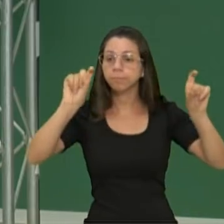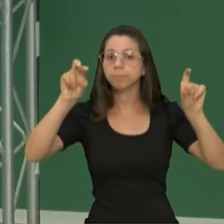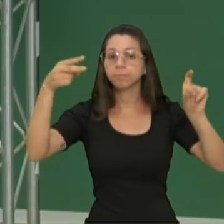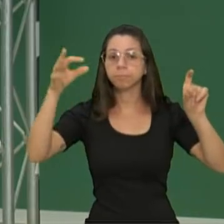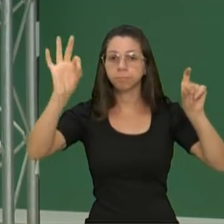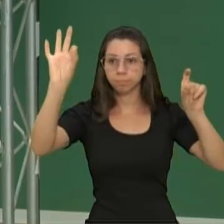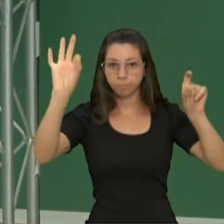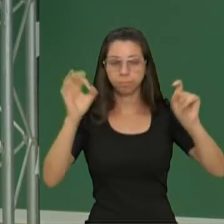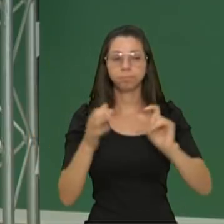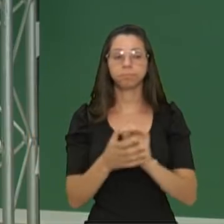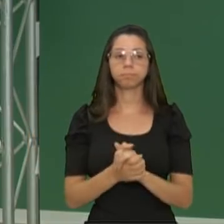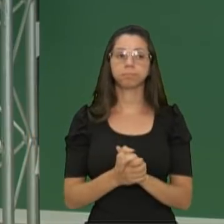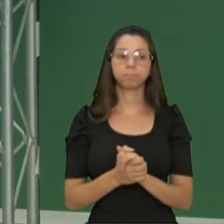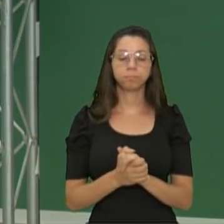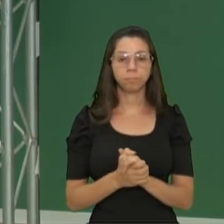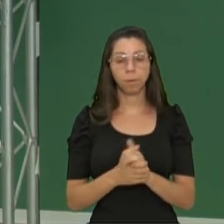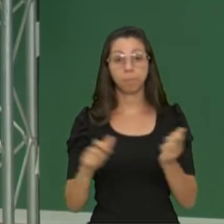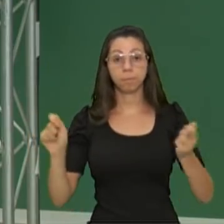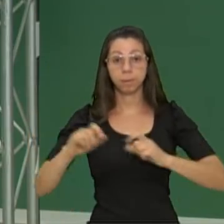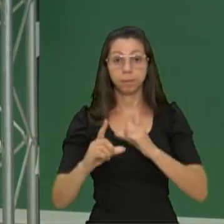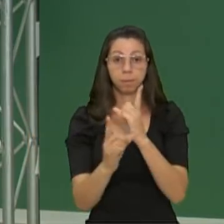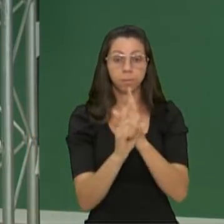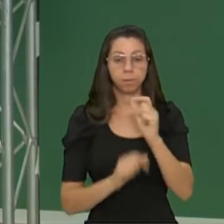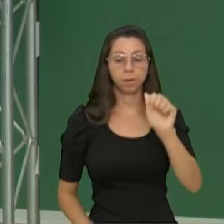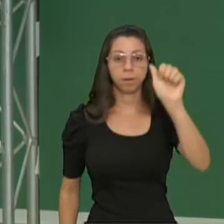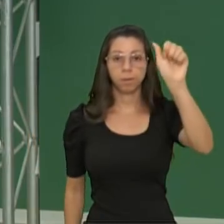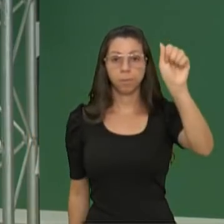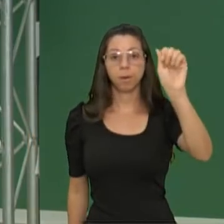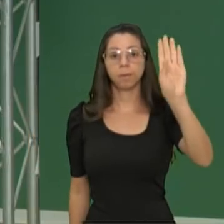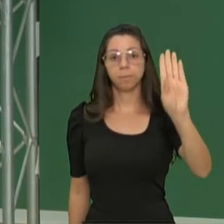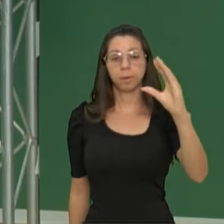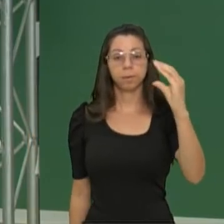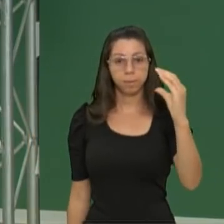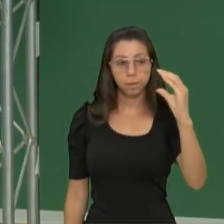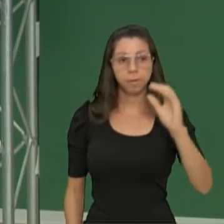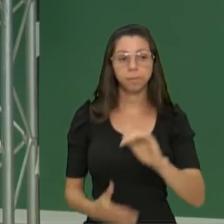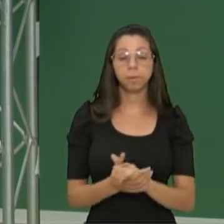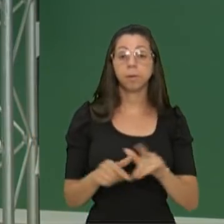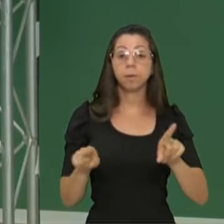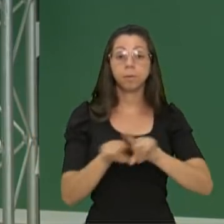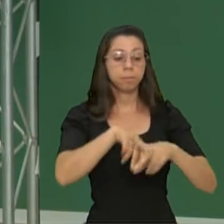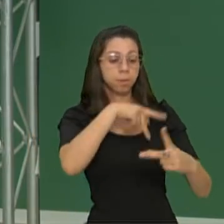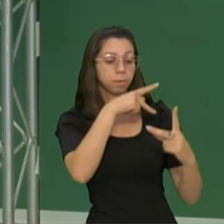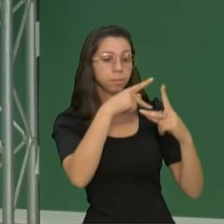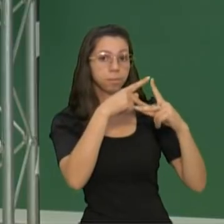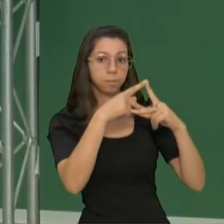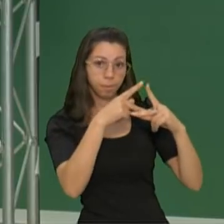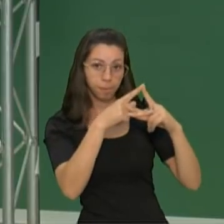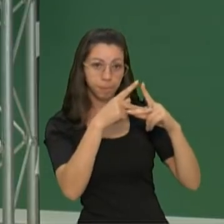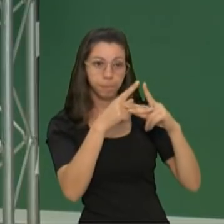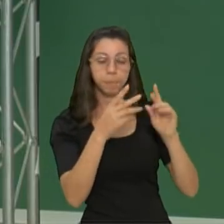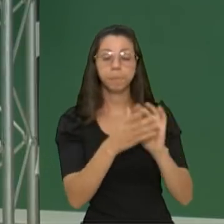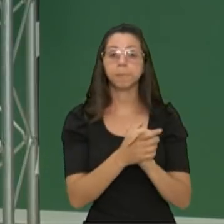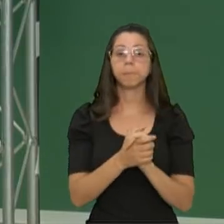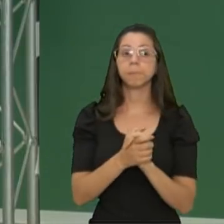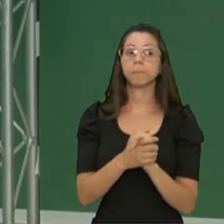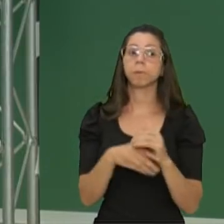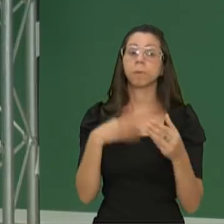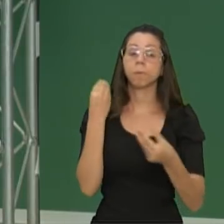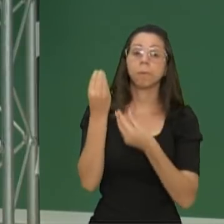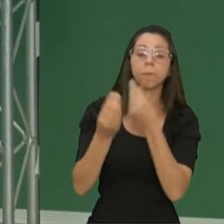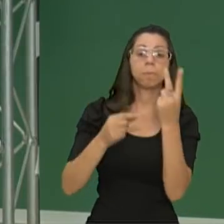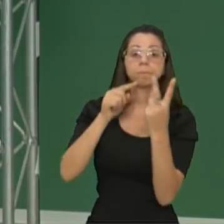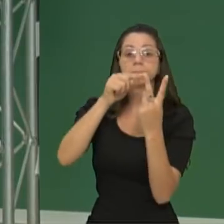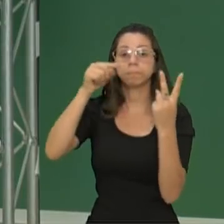grau, determine os coeficientes, determine o discriminante delta, a fórmula